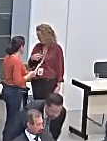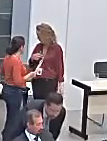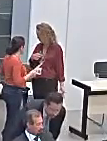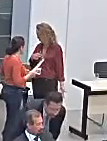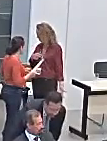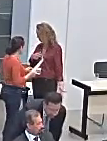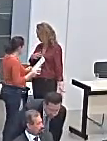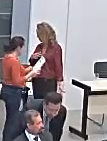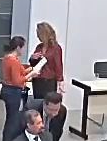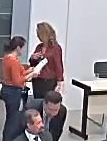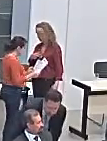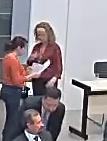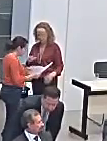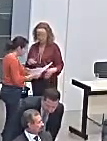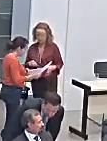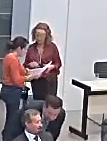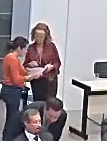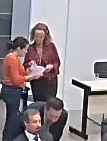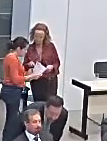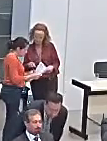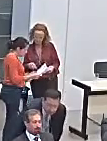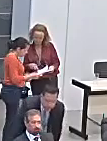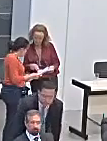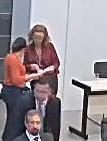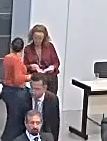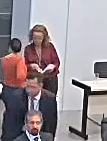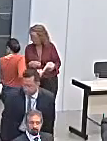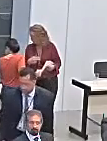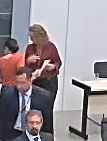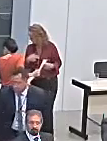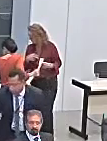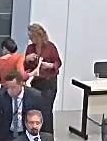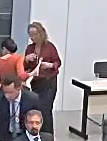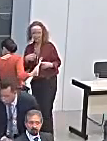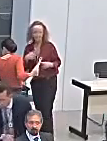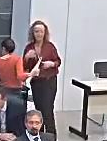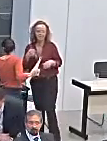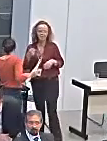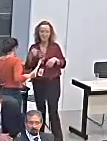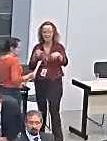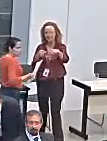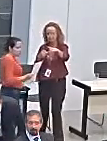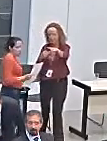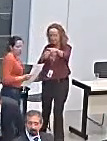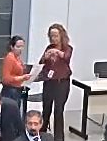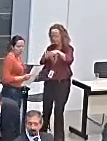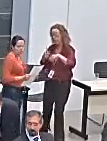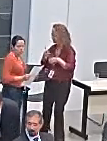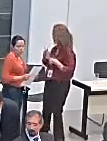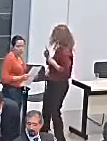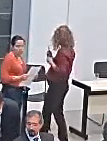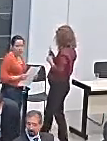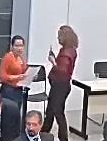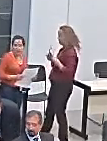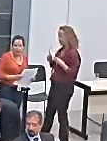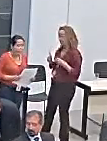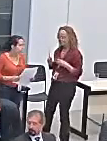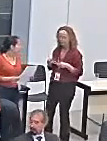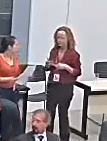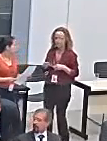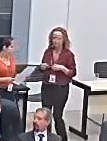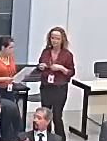ainda, se você adquire uma passagem aqui agora, só daqui 8 horas que a pessoa vai ter direito de sair novamente, como é que ela fica lá?